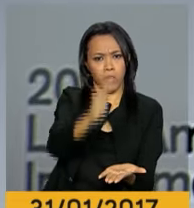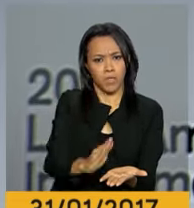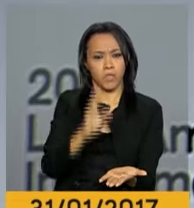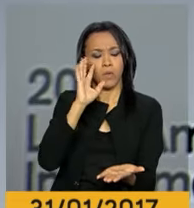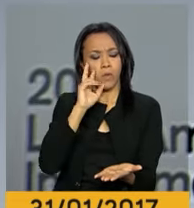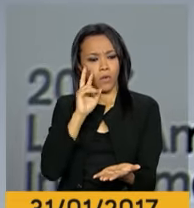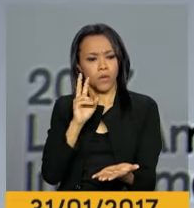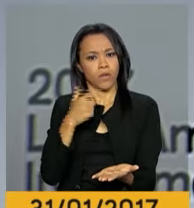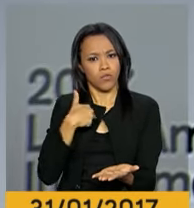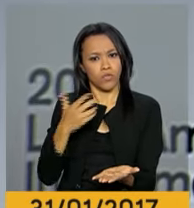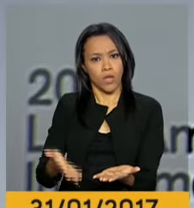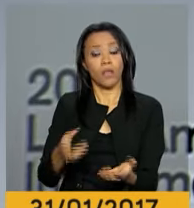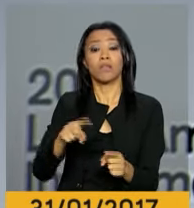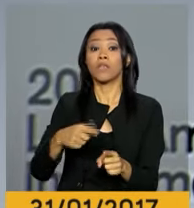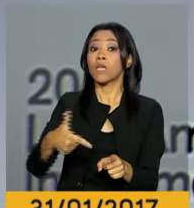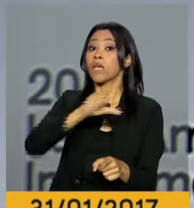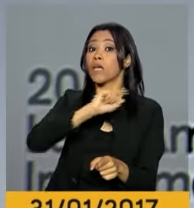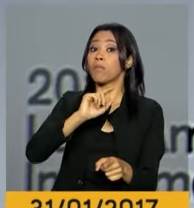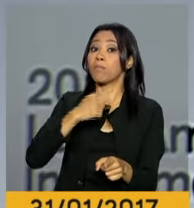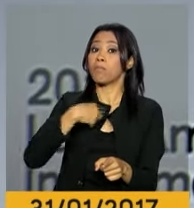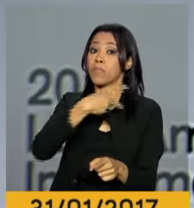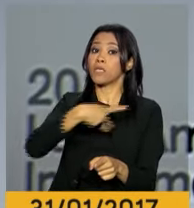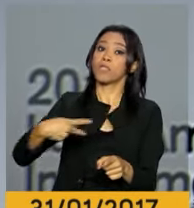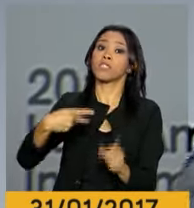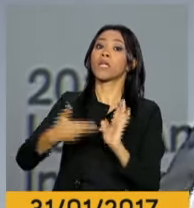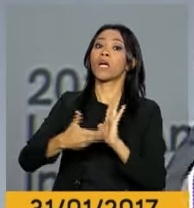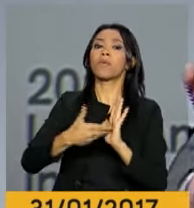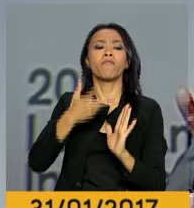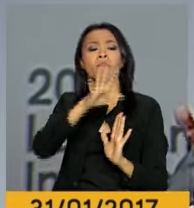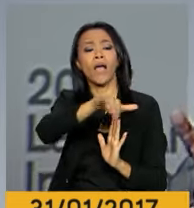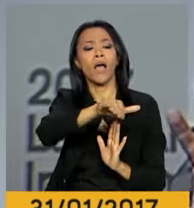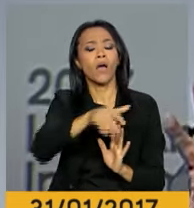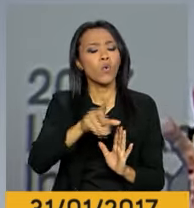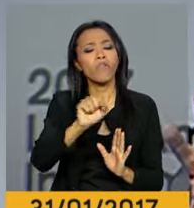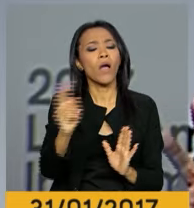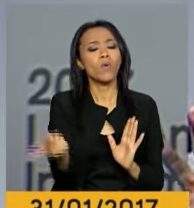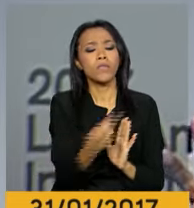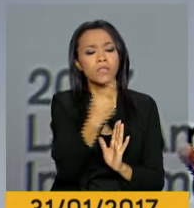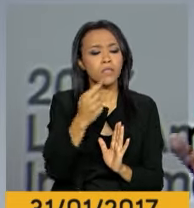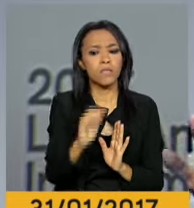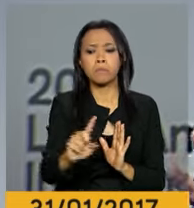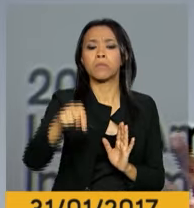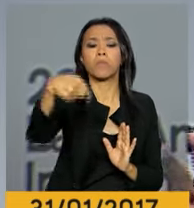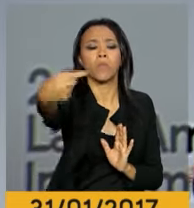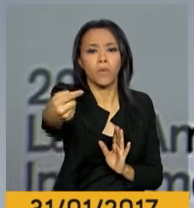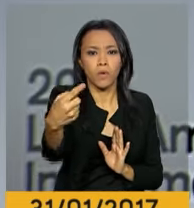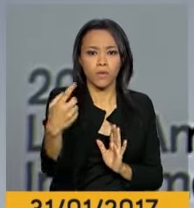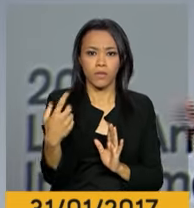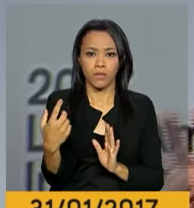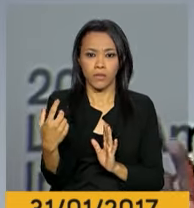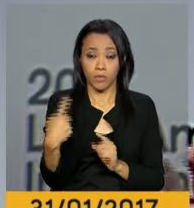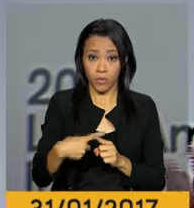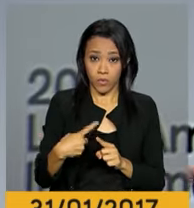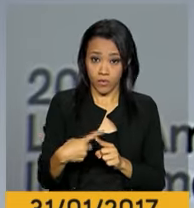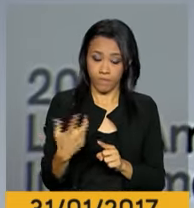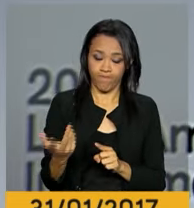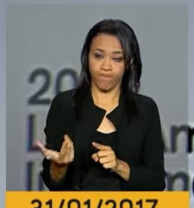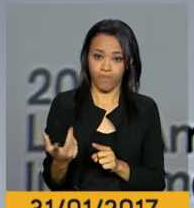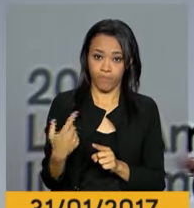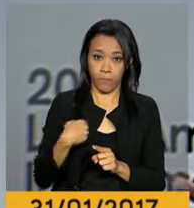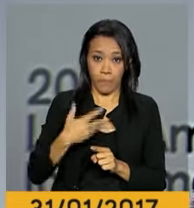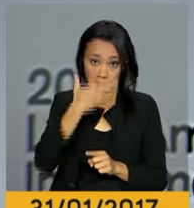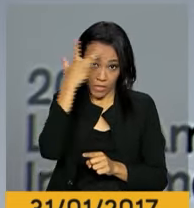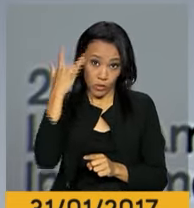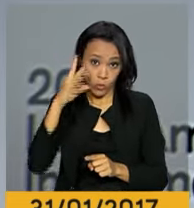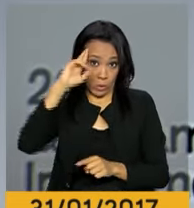quando o presidente da Câmara dos Deputados que queriam saber o que vai acontecer ali adiante que a coisa que o o o